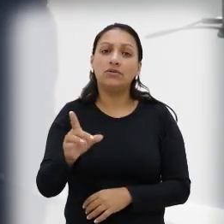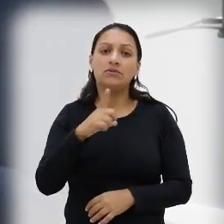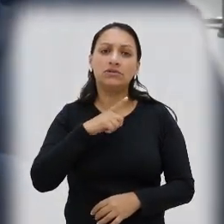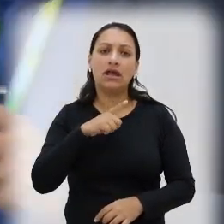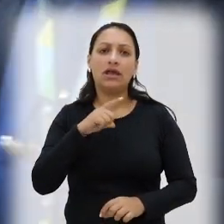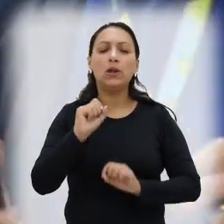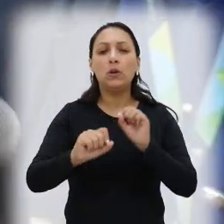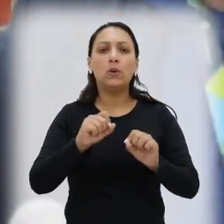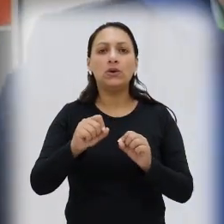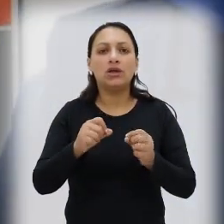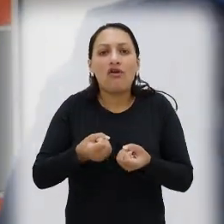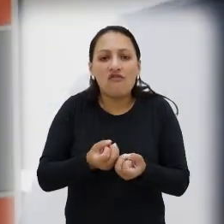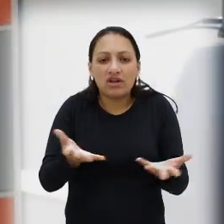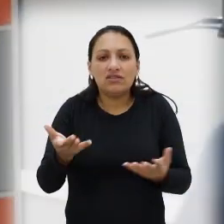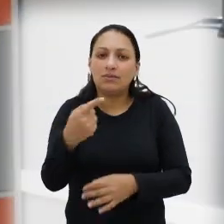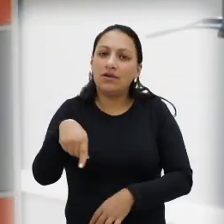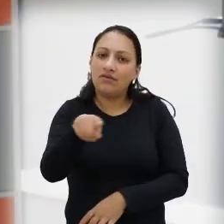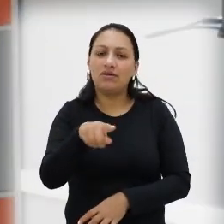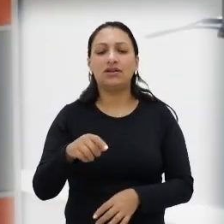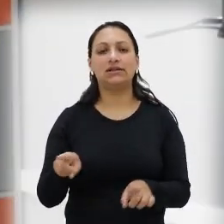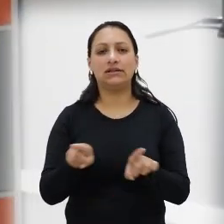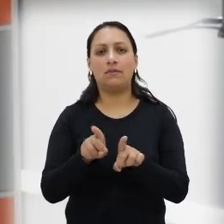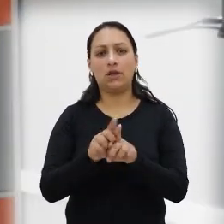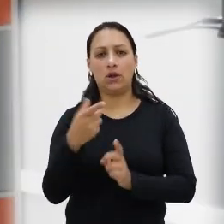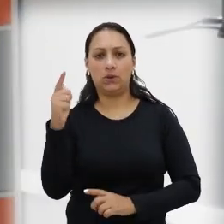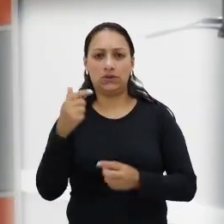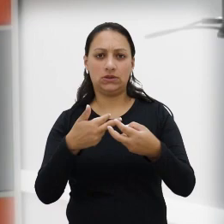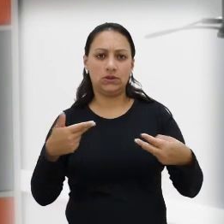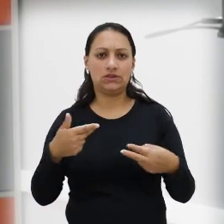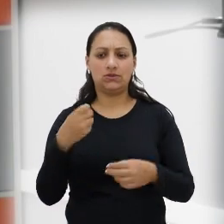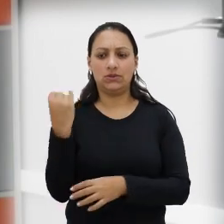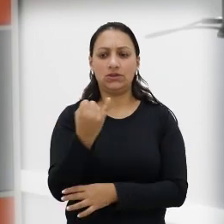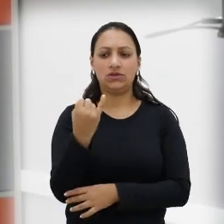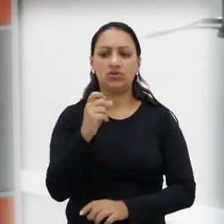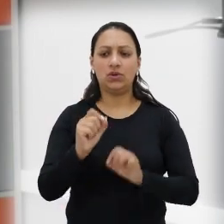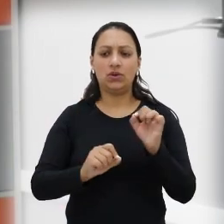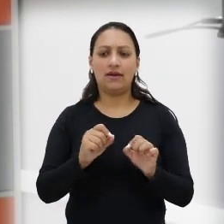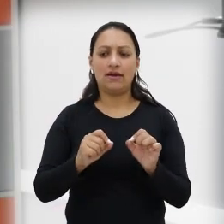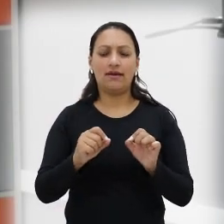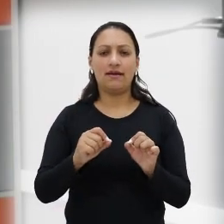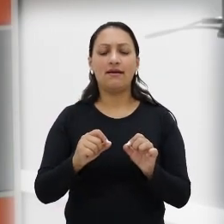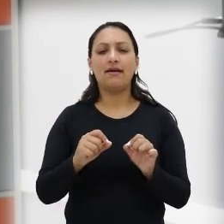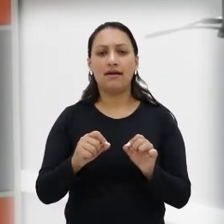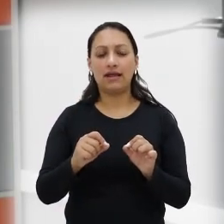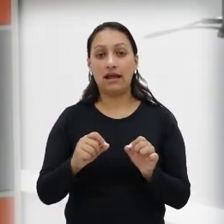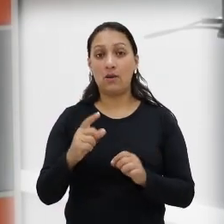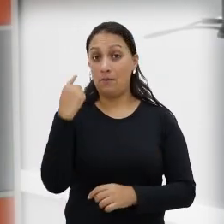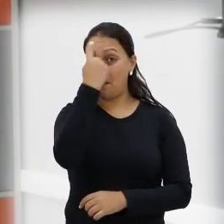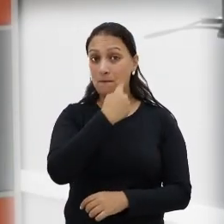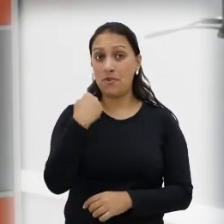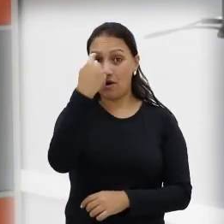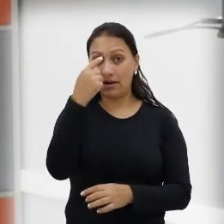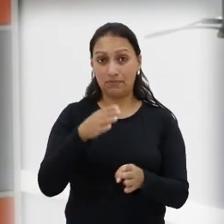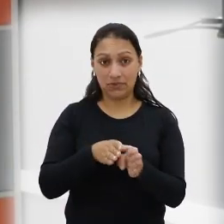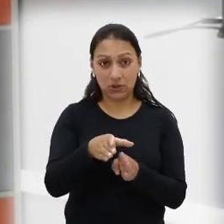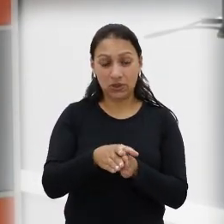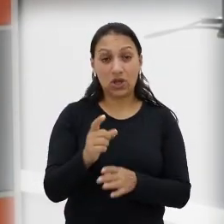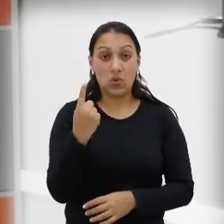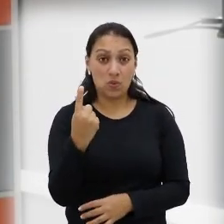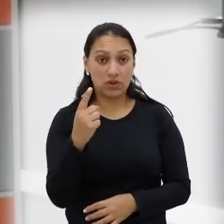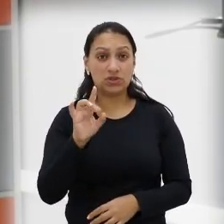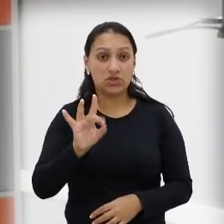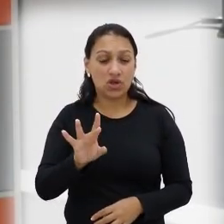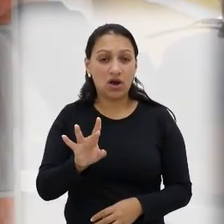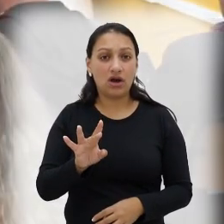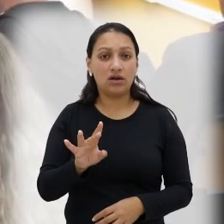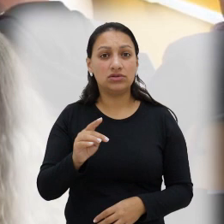para vocês. E outra questão importante, enquanto a Carla passa o microfone, é quando tem 1 hora de mentoria, quando tem uma mentoria, só um dia